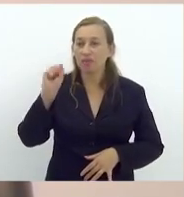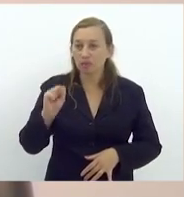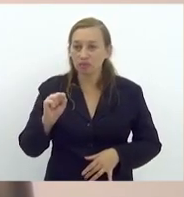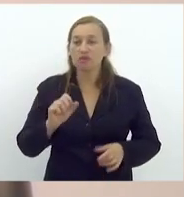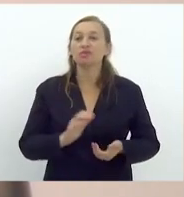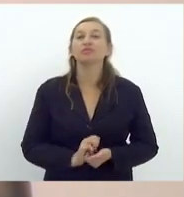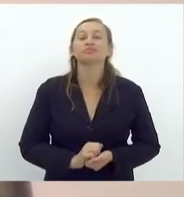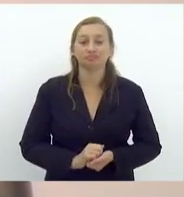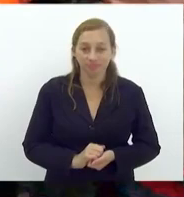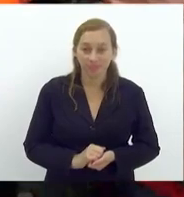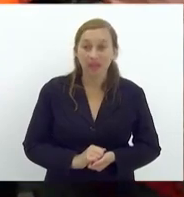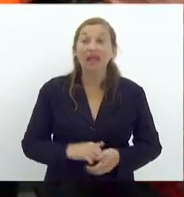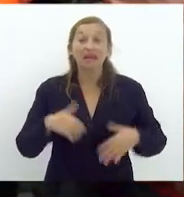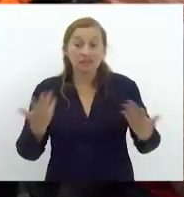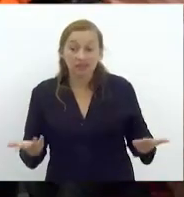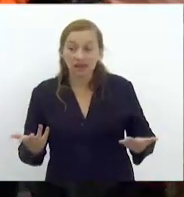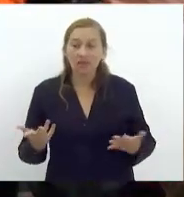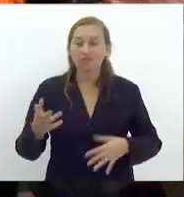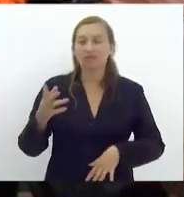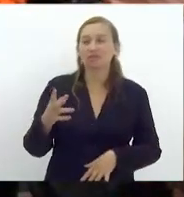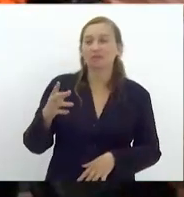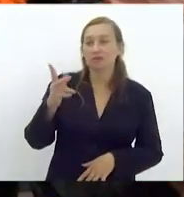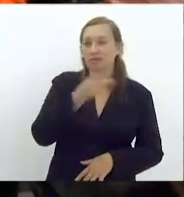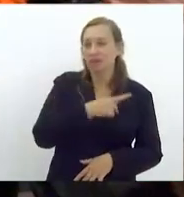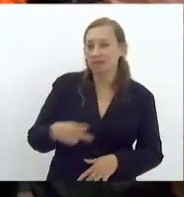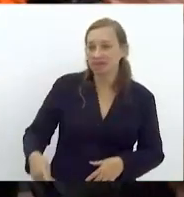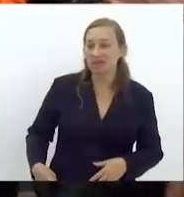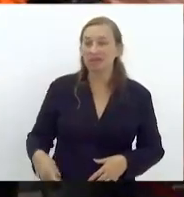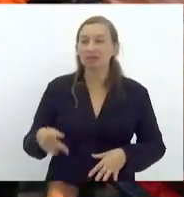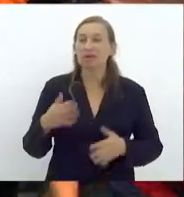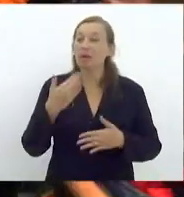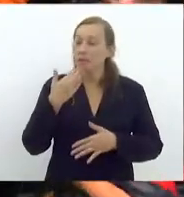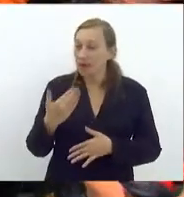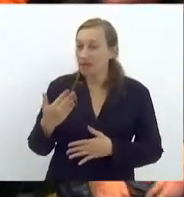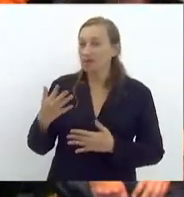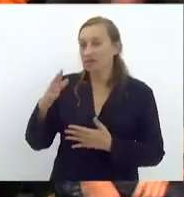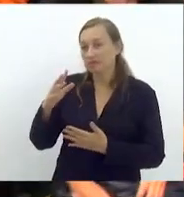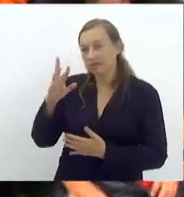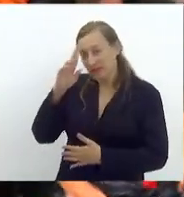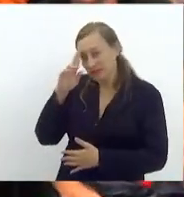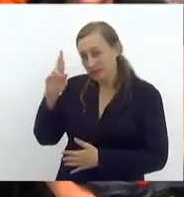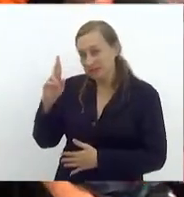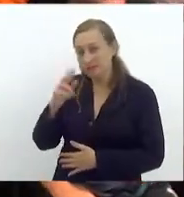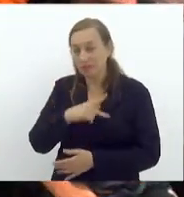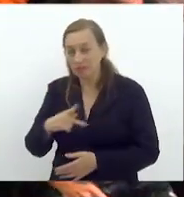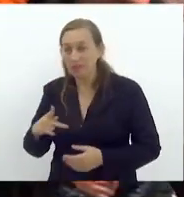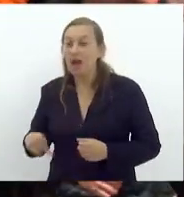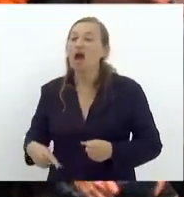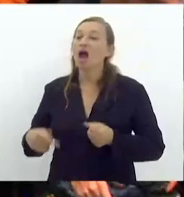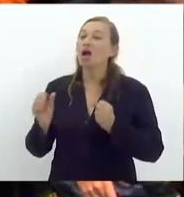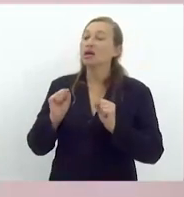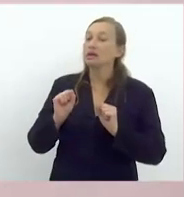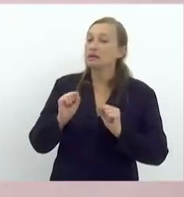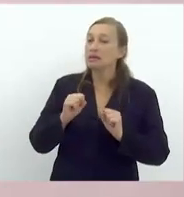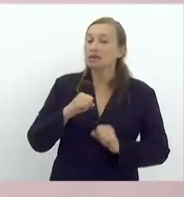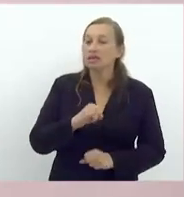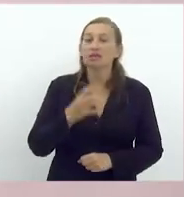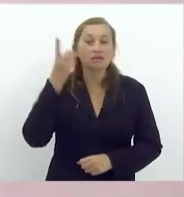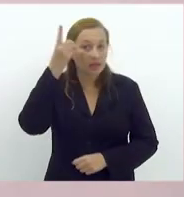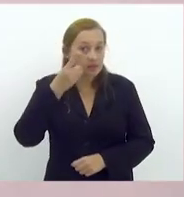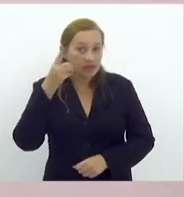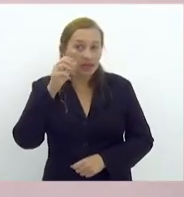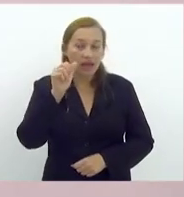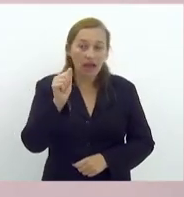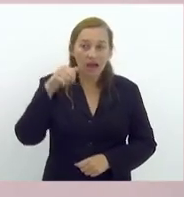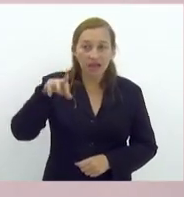então Presidente até eu peço para senhora se pode é o nosso Deputado andrési também